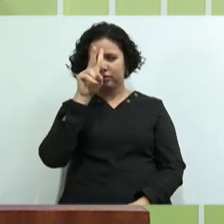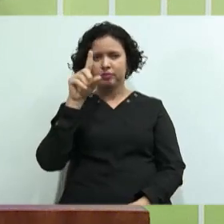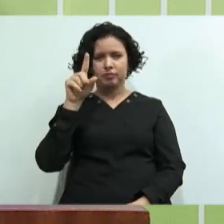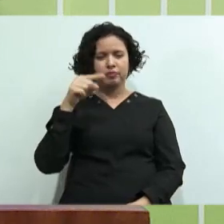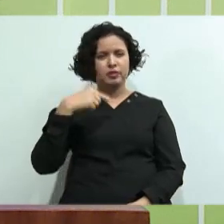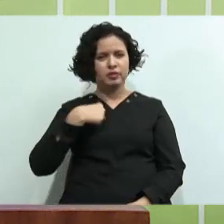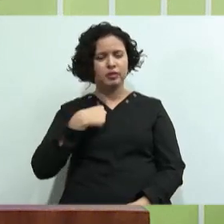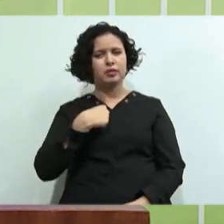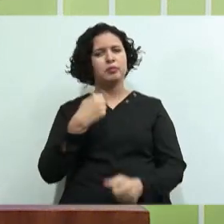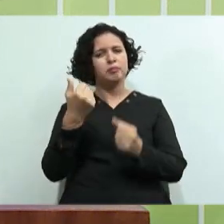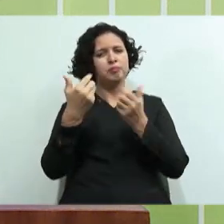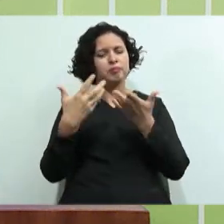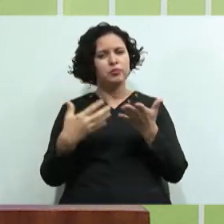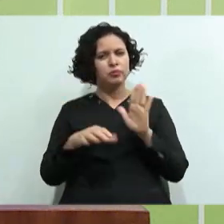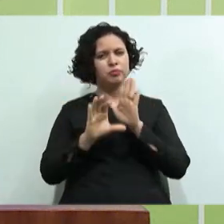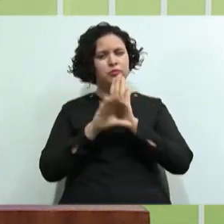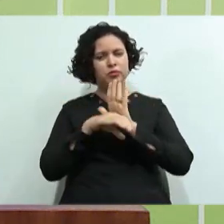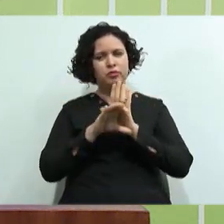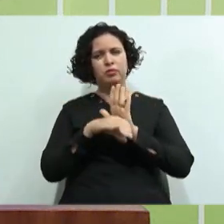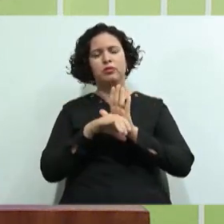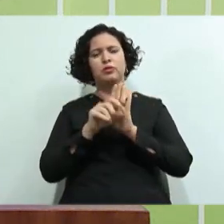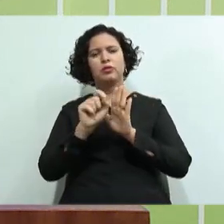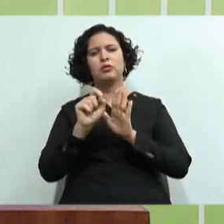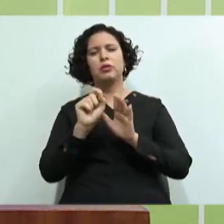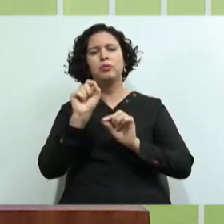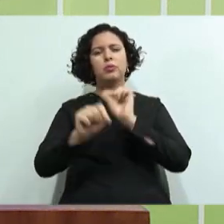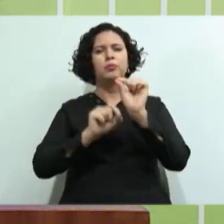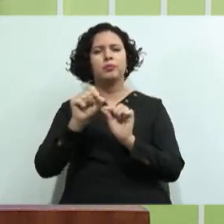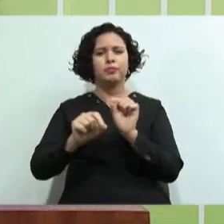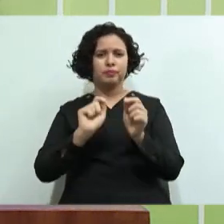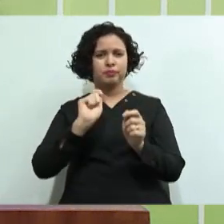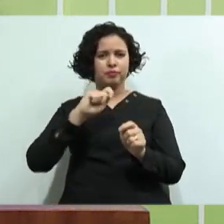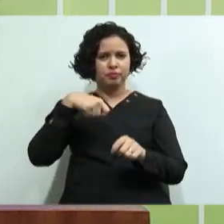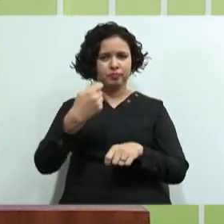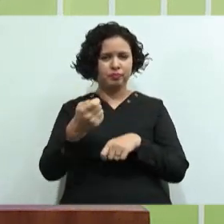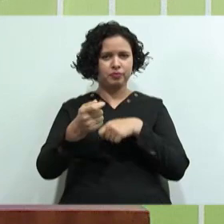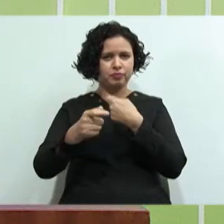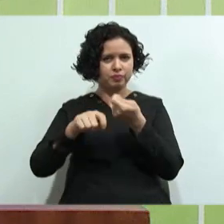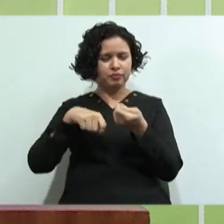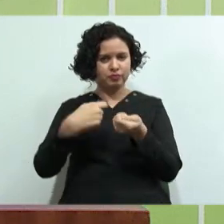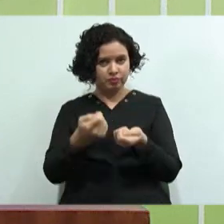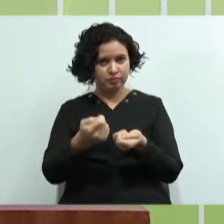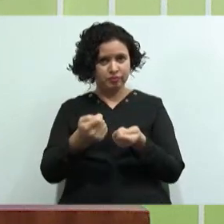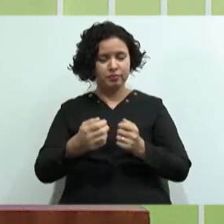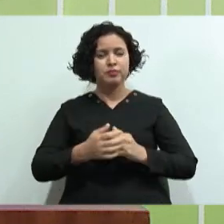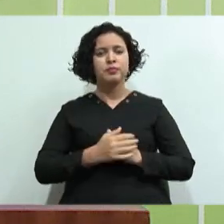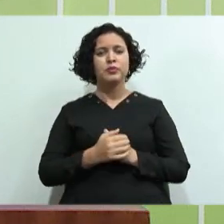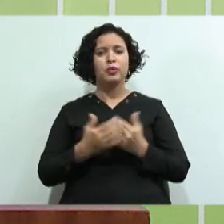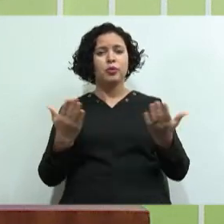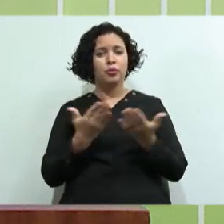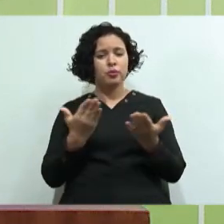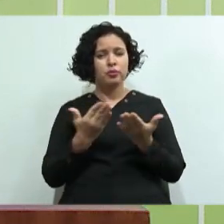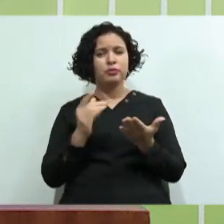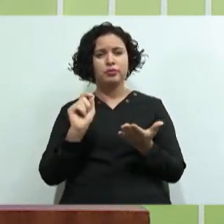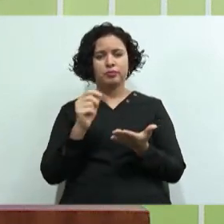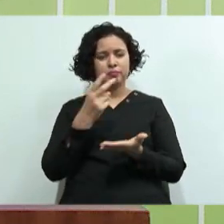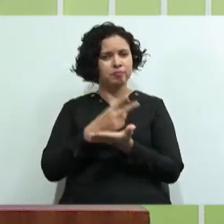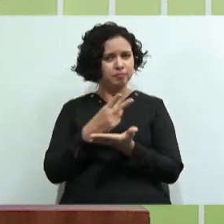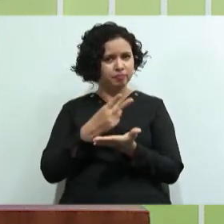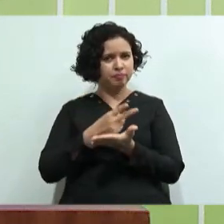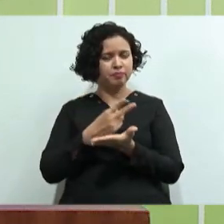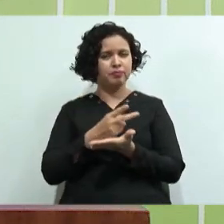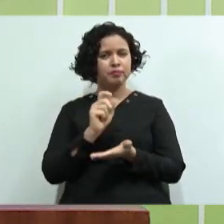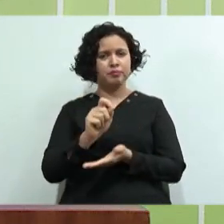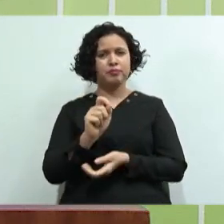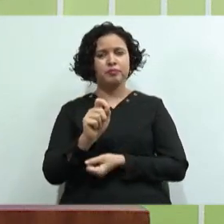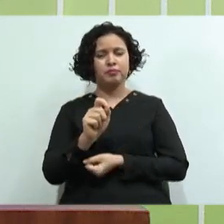uma definição na aula anterior a respeito do que são sinais? Então, hoje nós iremos dar continuidade, e